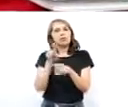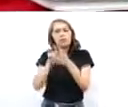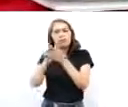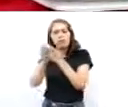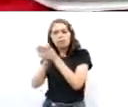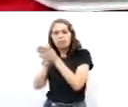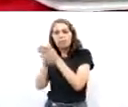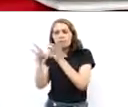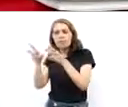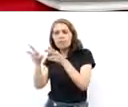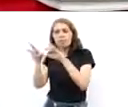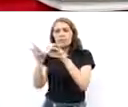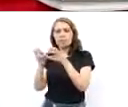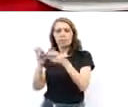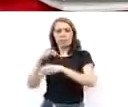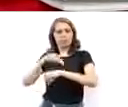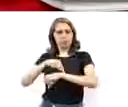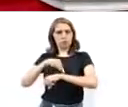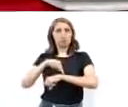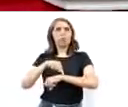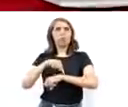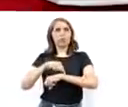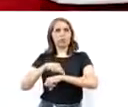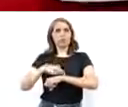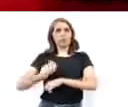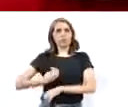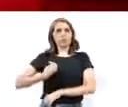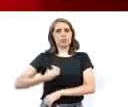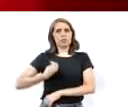vocês estão vivenciando, né, durante a pandemia.